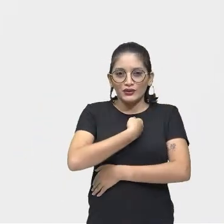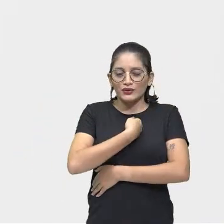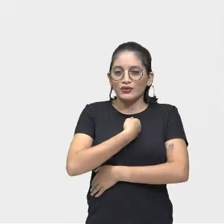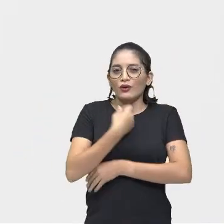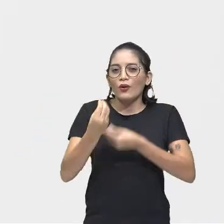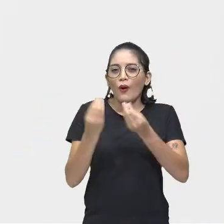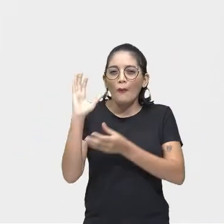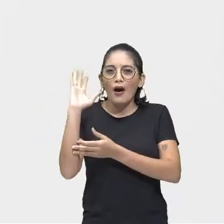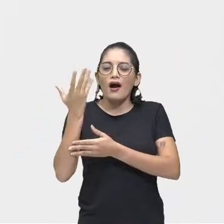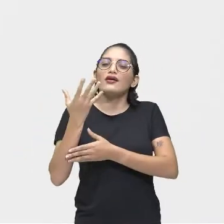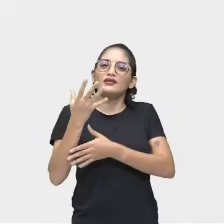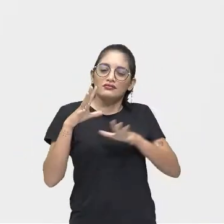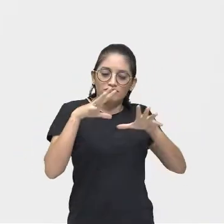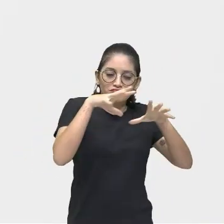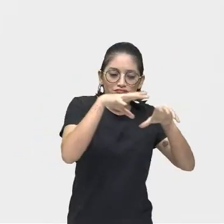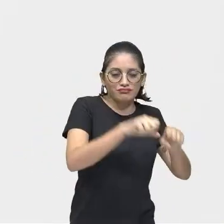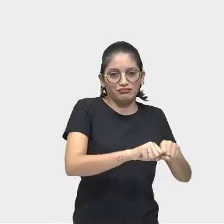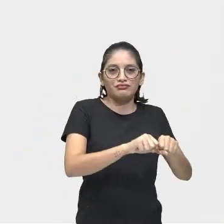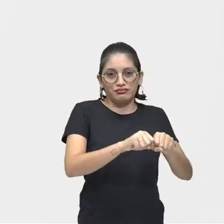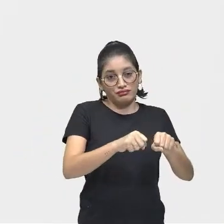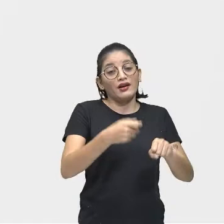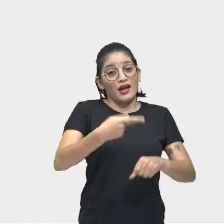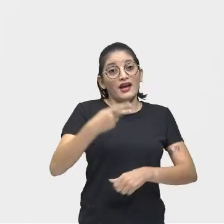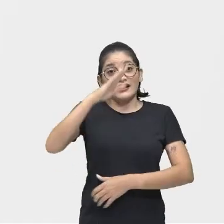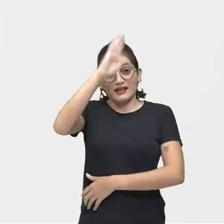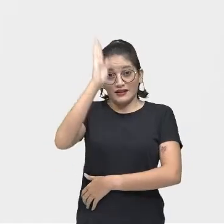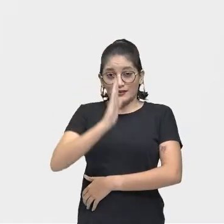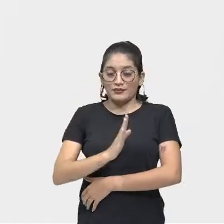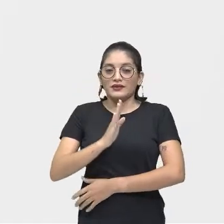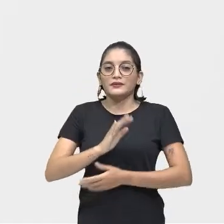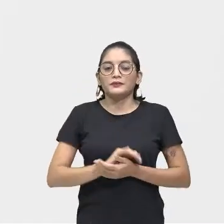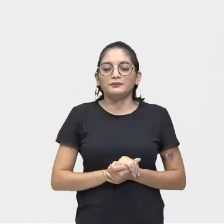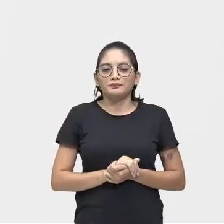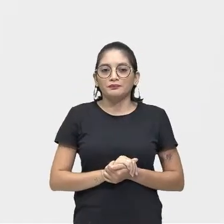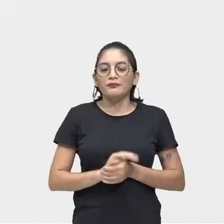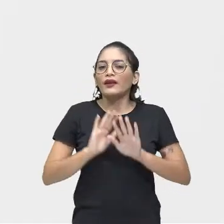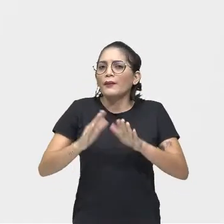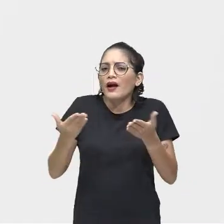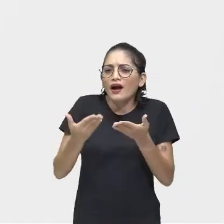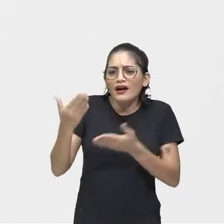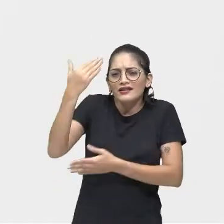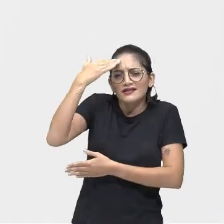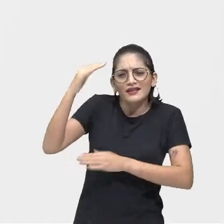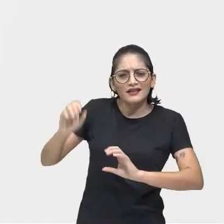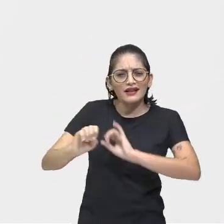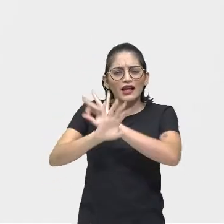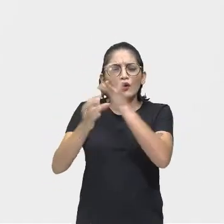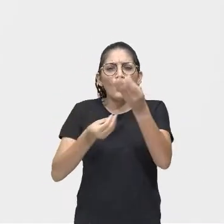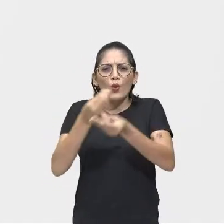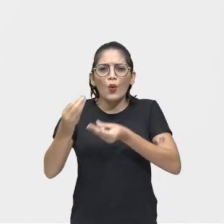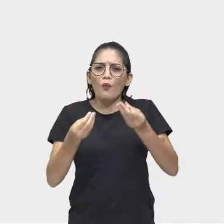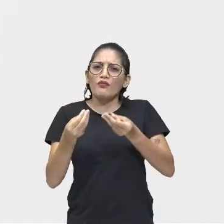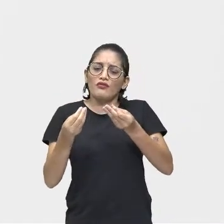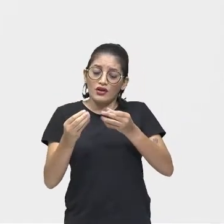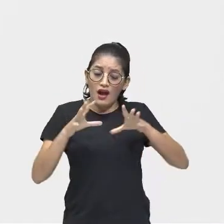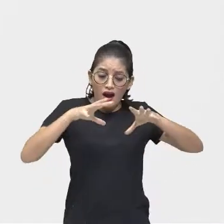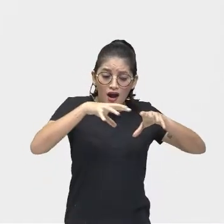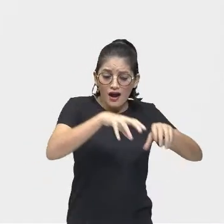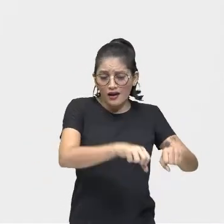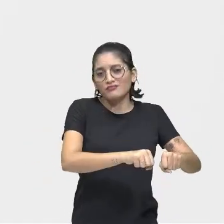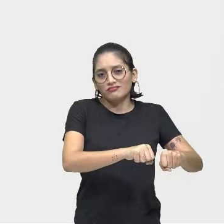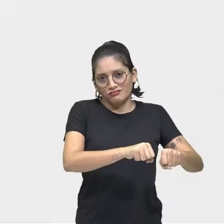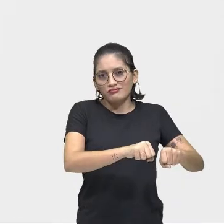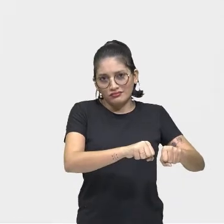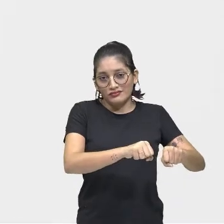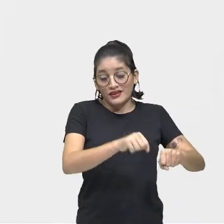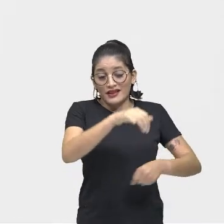colonização portuguesa no Brasil. Mas agora a gente vai entender como é que se deu essa colonização,